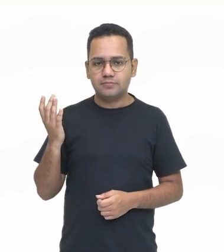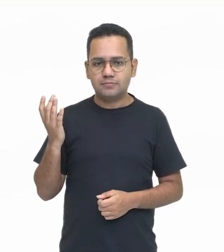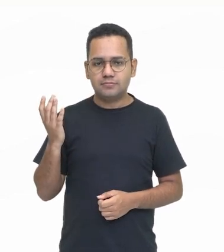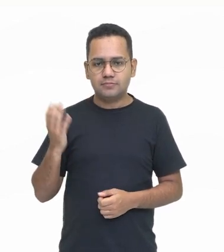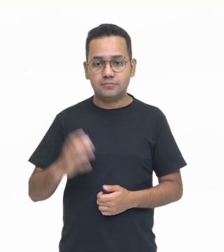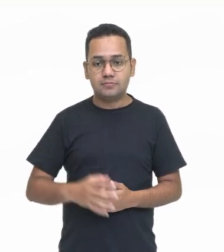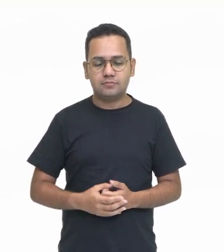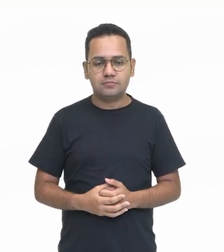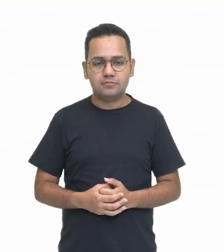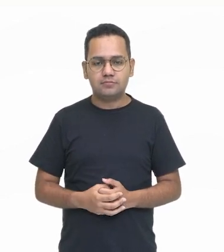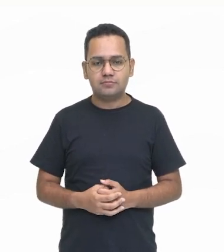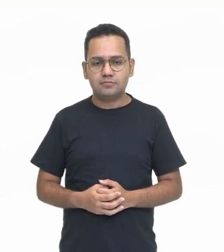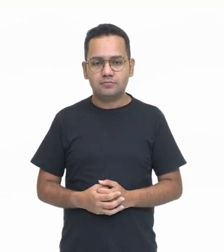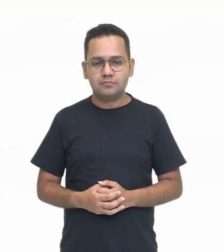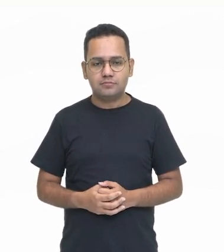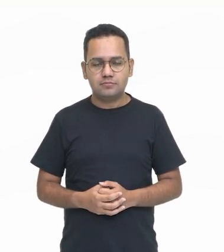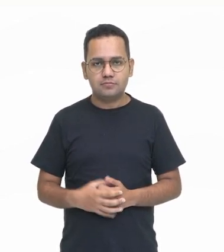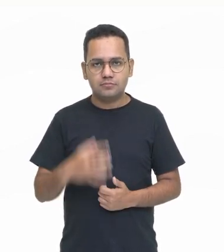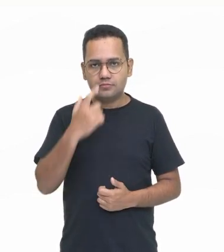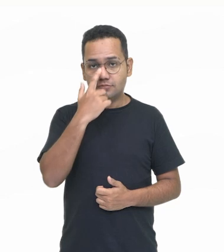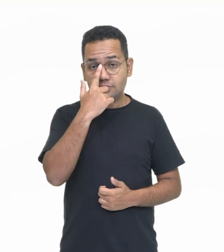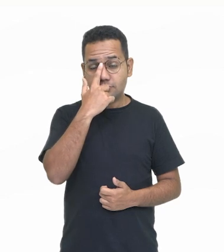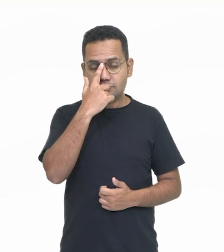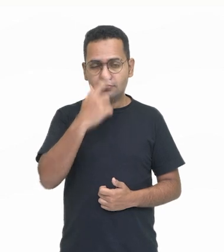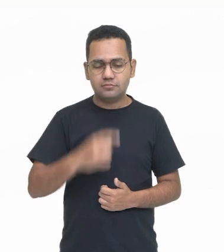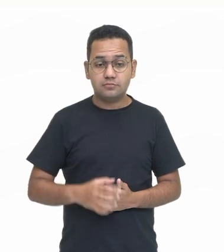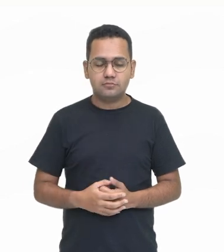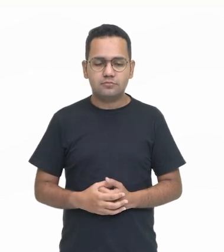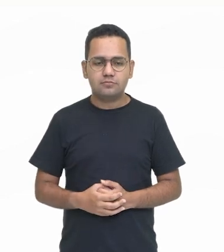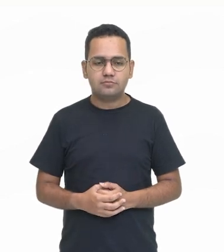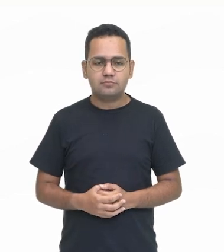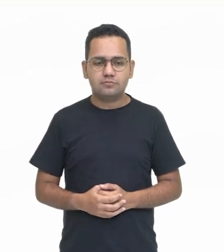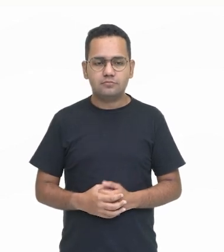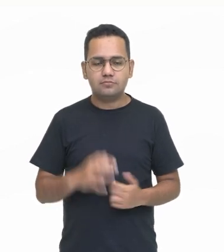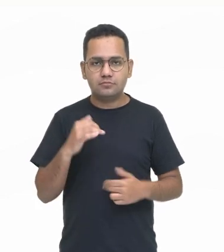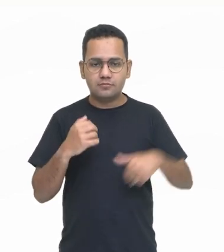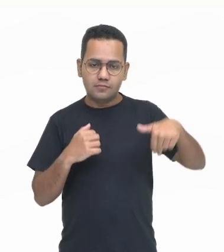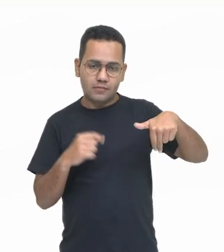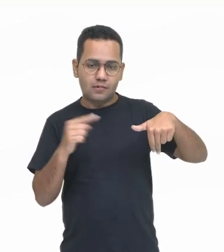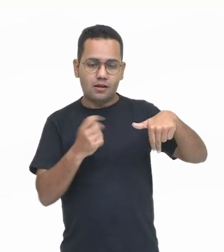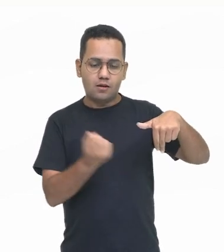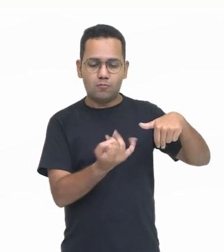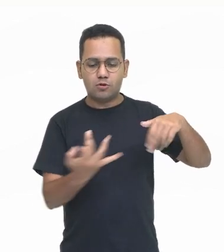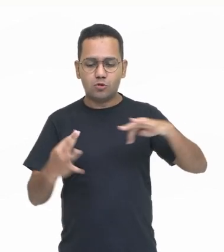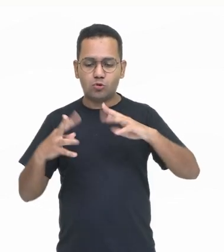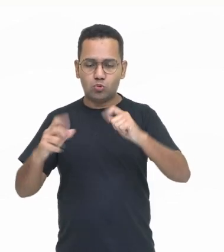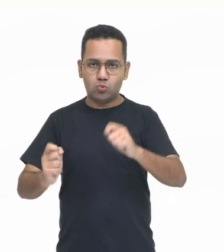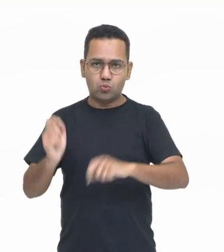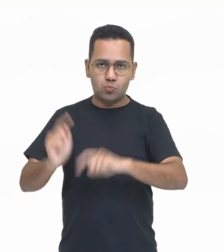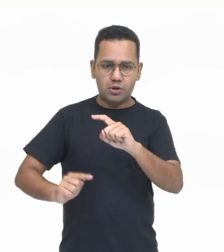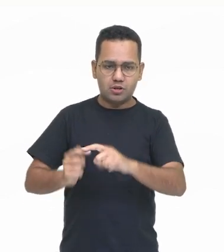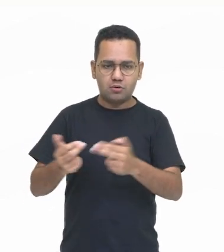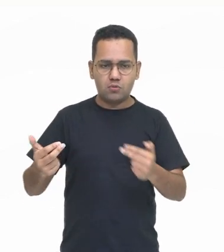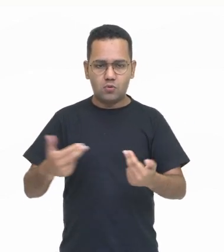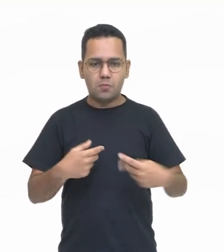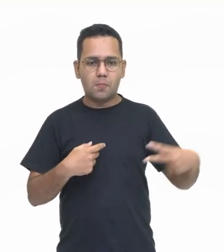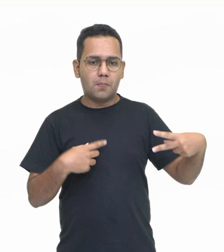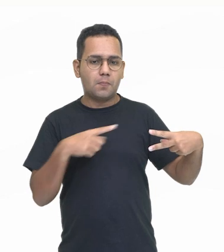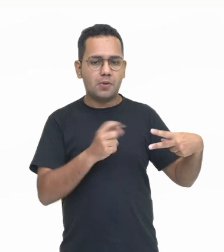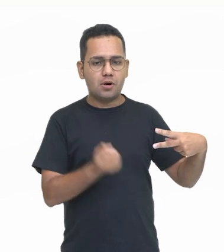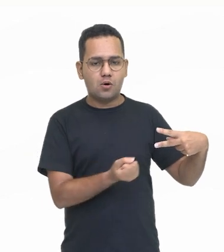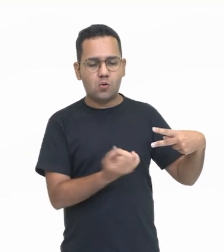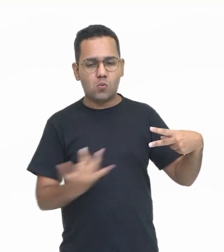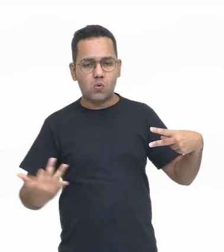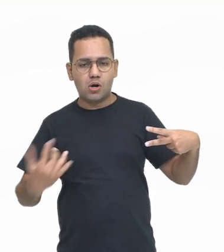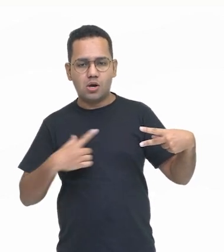implica em n fatorial dividido por n menos p fatorial, certo? Onde n é a quantidade total de elementos e p é a quantidade de elementos